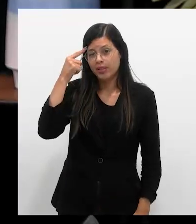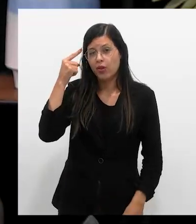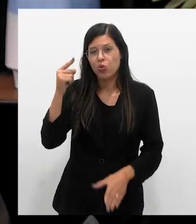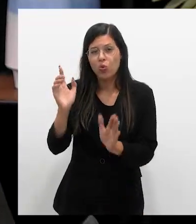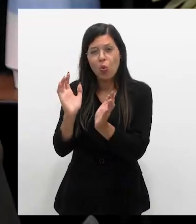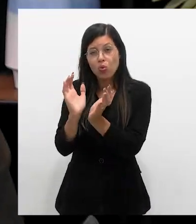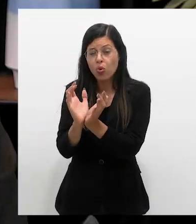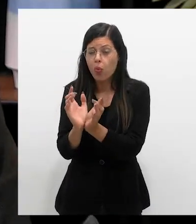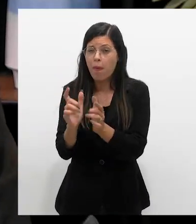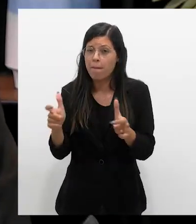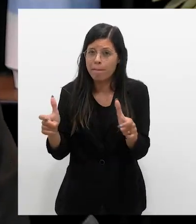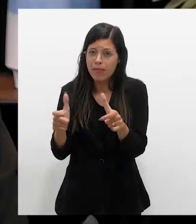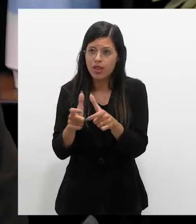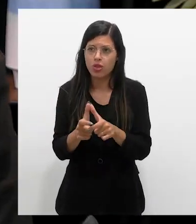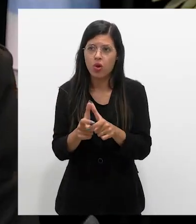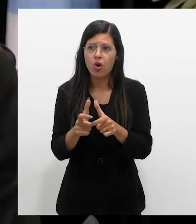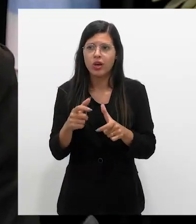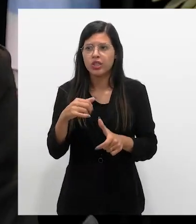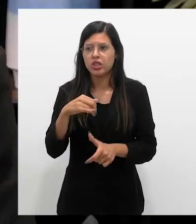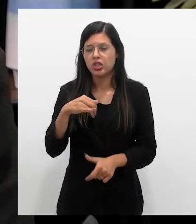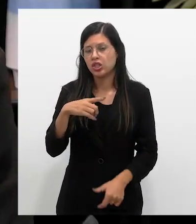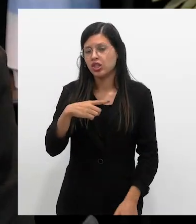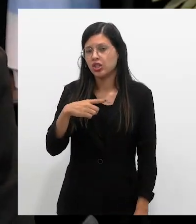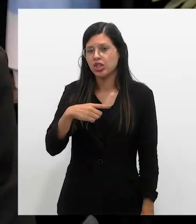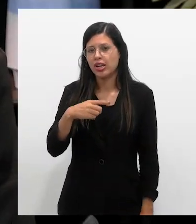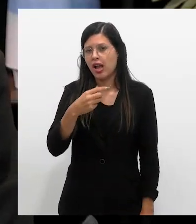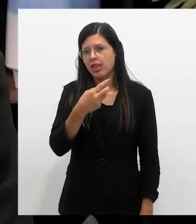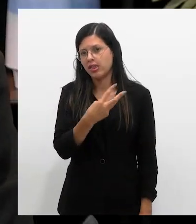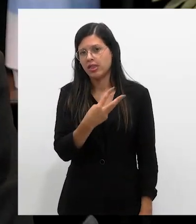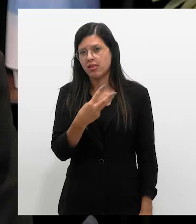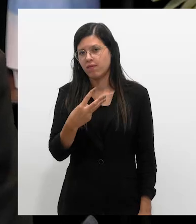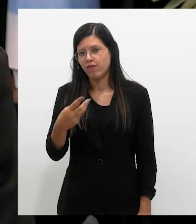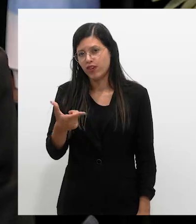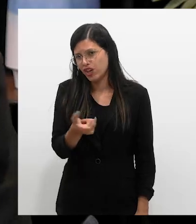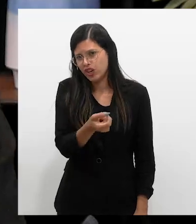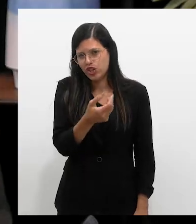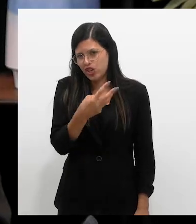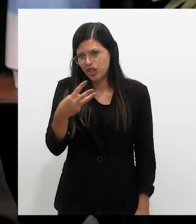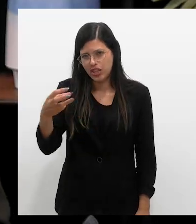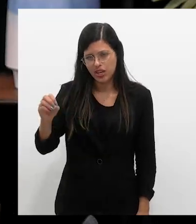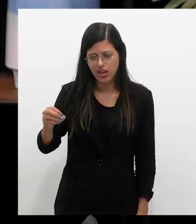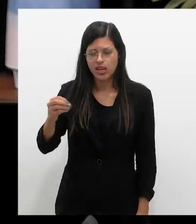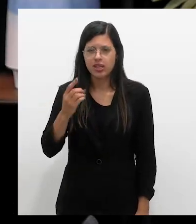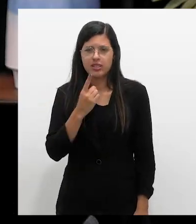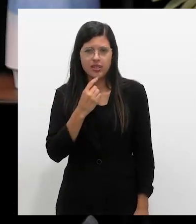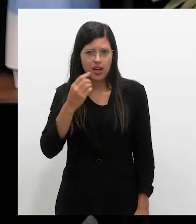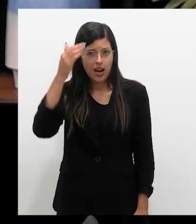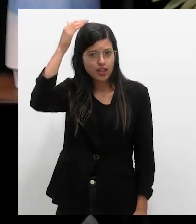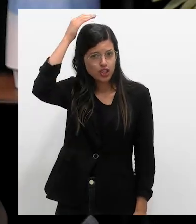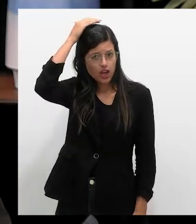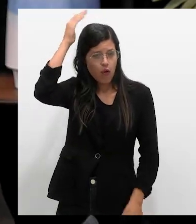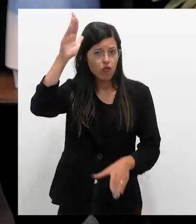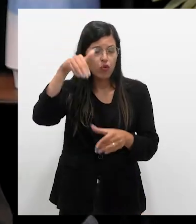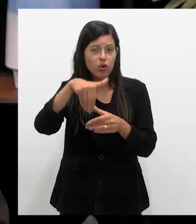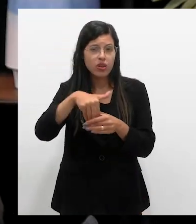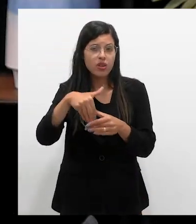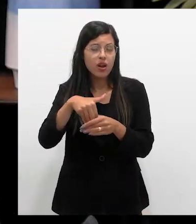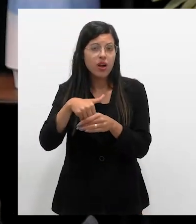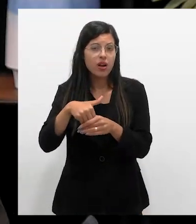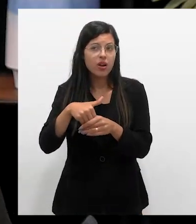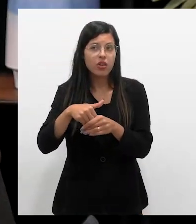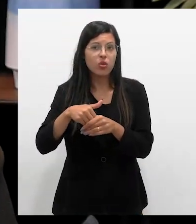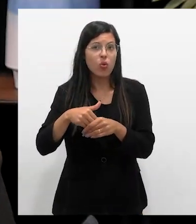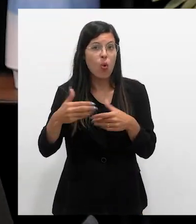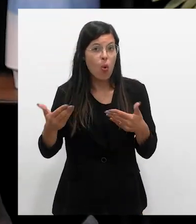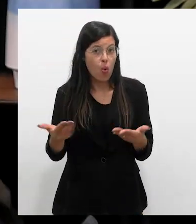muito lento. Ele foi pensado para um colégio eleitoral menor, né, Luzia? Quando você tinha, às vezes, 20 cardeais, 30 cardeais votantes. No